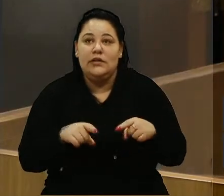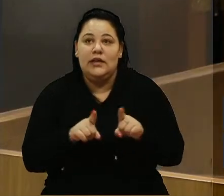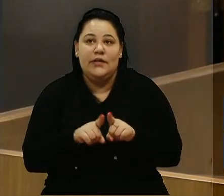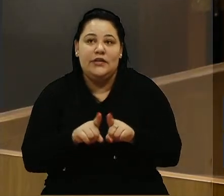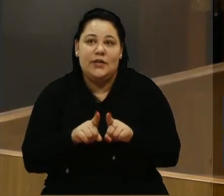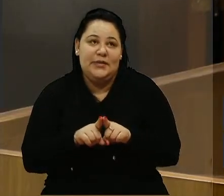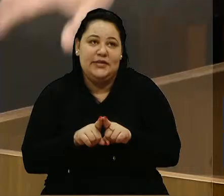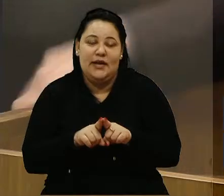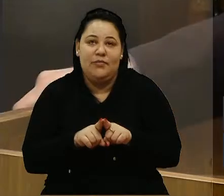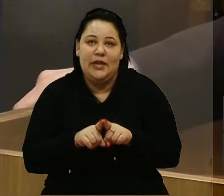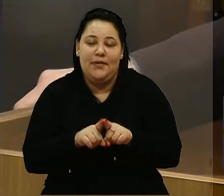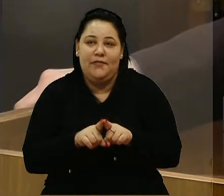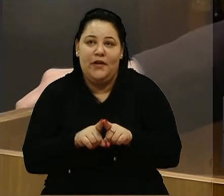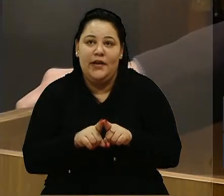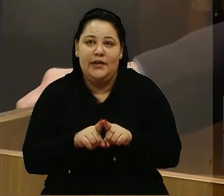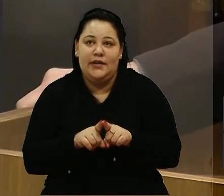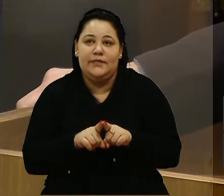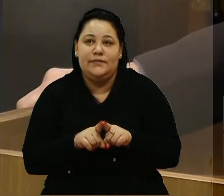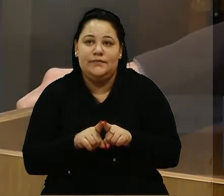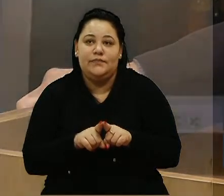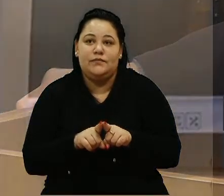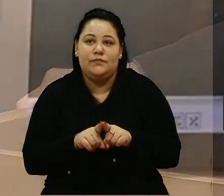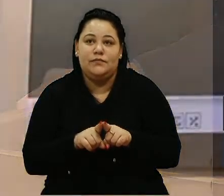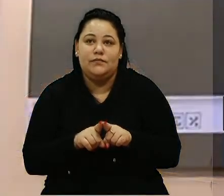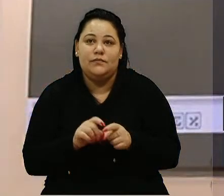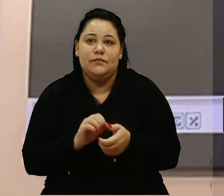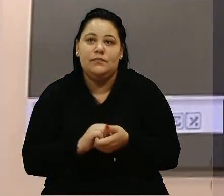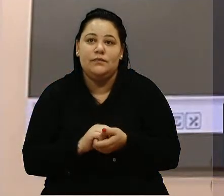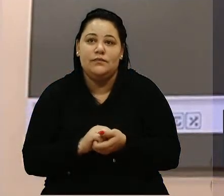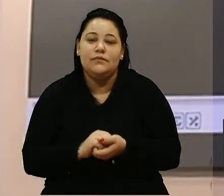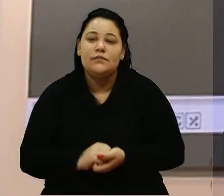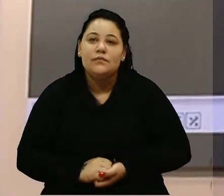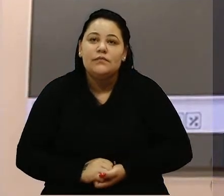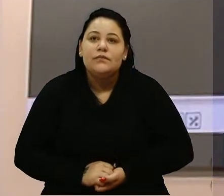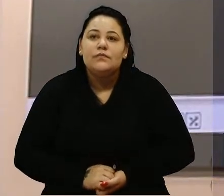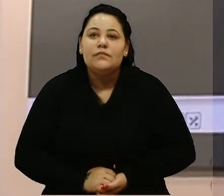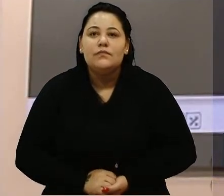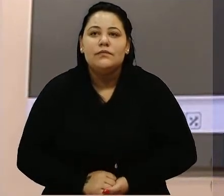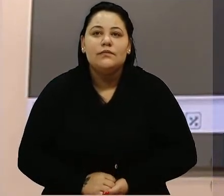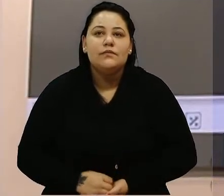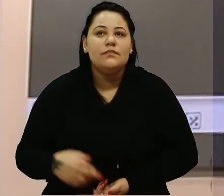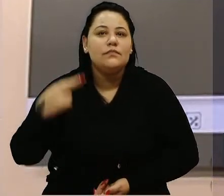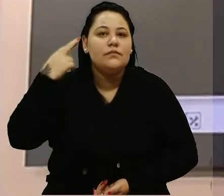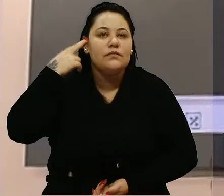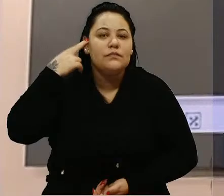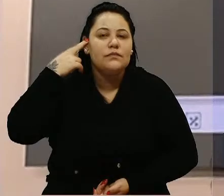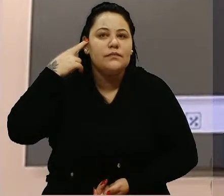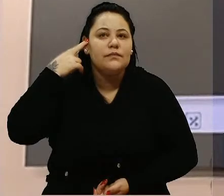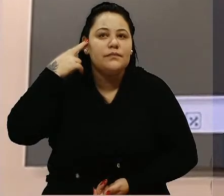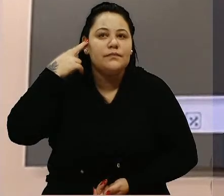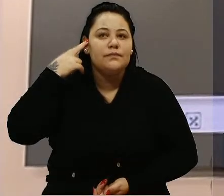Também vamos exibir mais um vídeo. Convidamos agora o senhor Joel Troni de Oliveira.